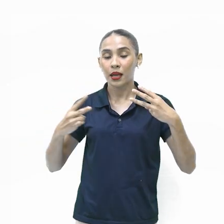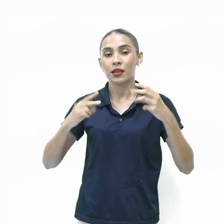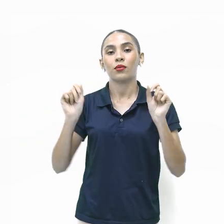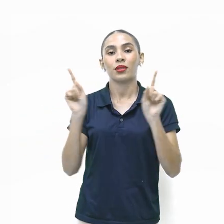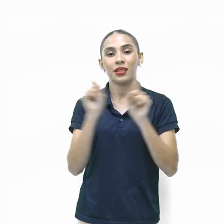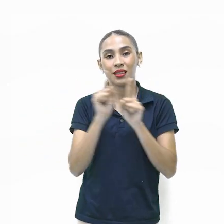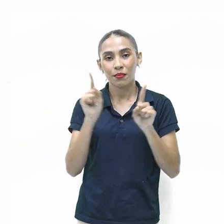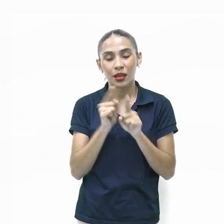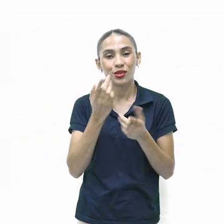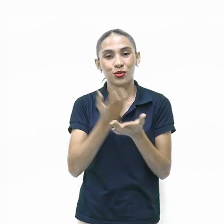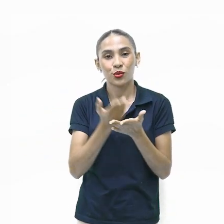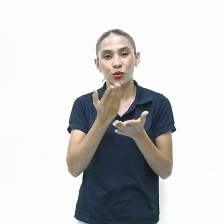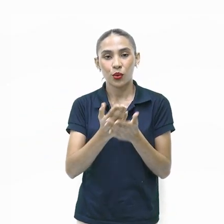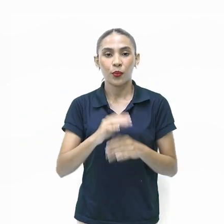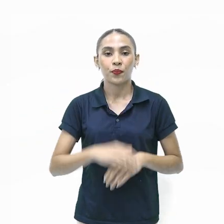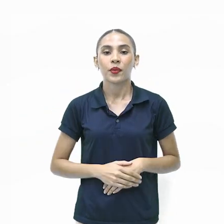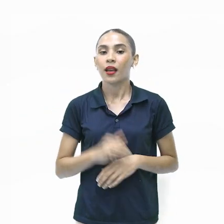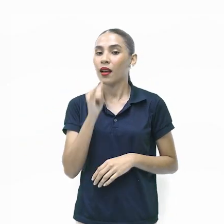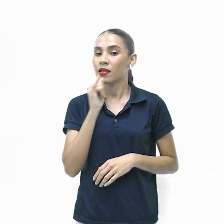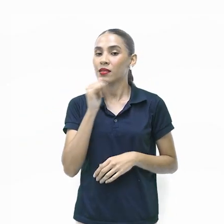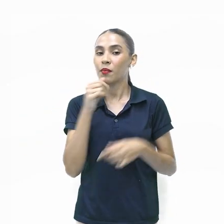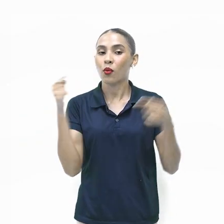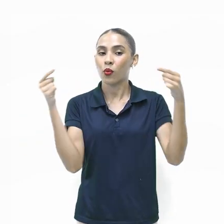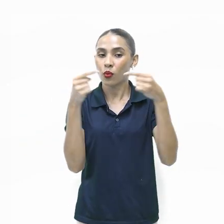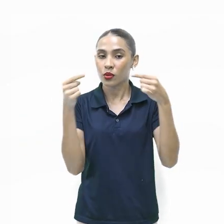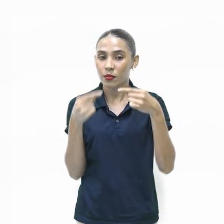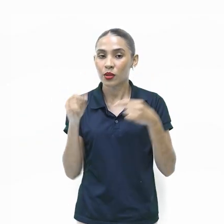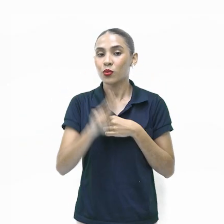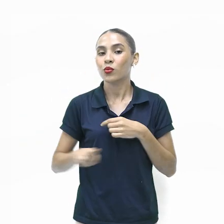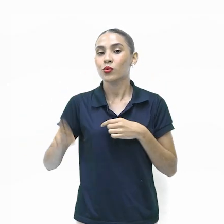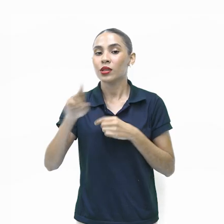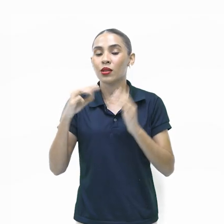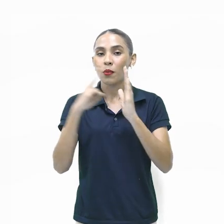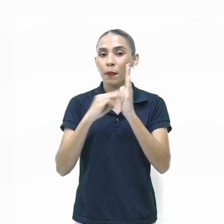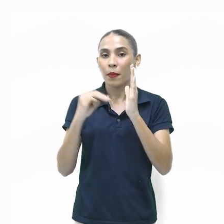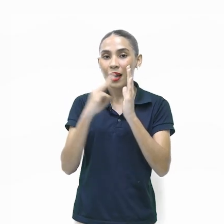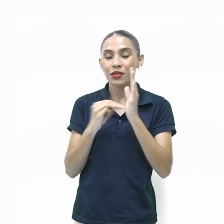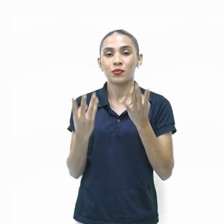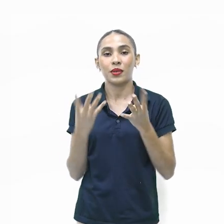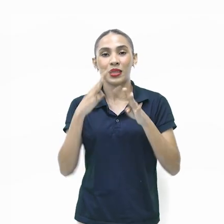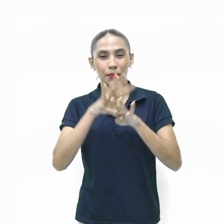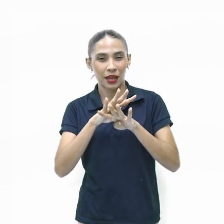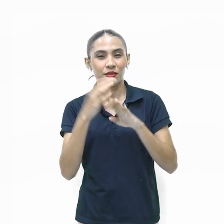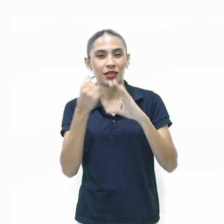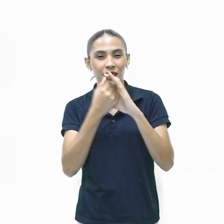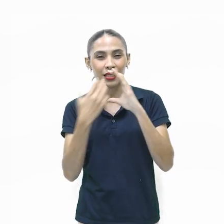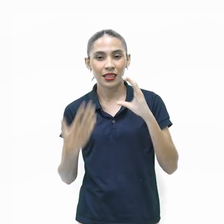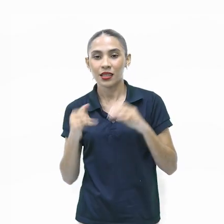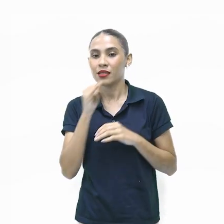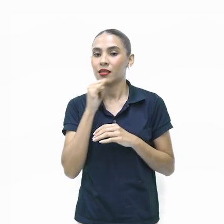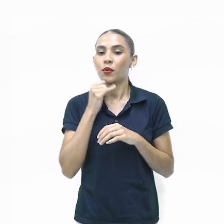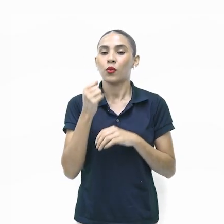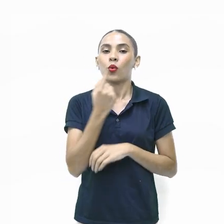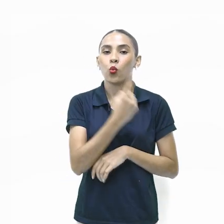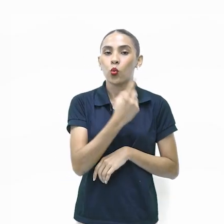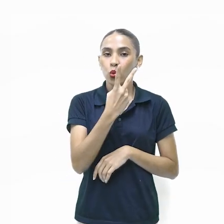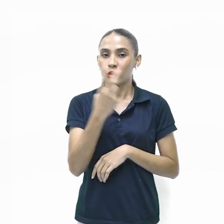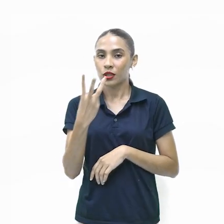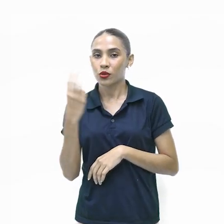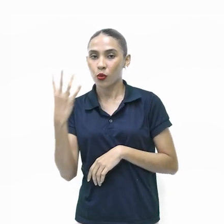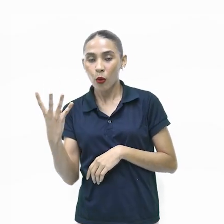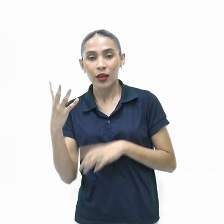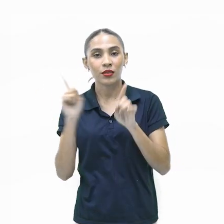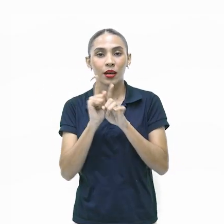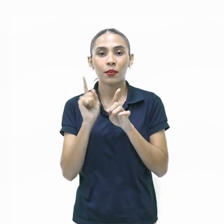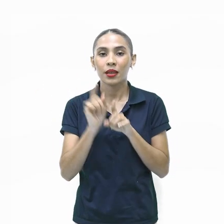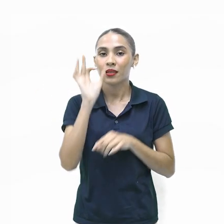Mendel realizou, né? Ele analisou os resultados de seus cruzamentos utilizando os métodos matemáticos, como a